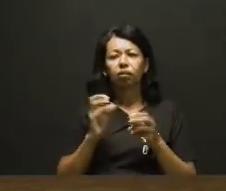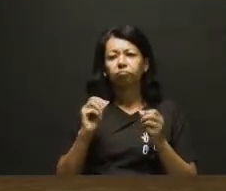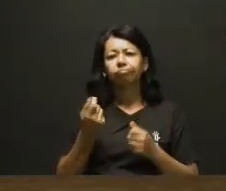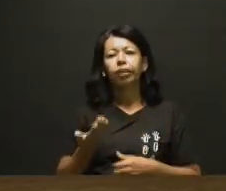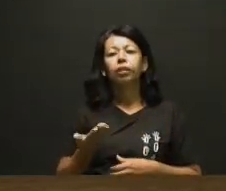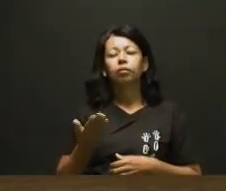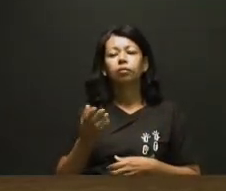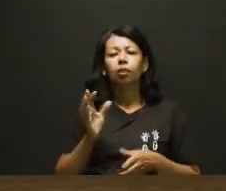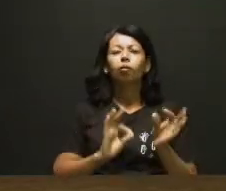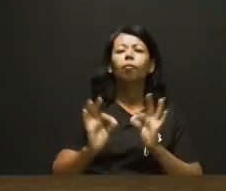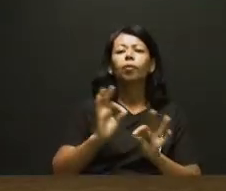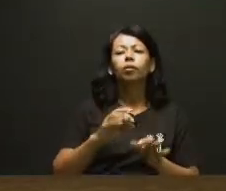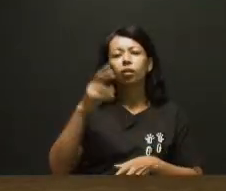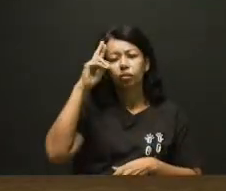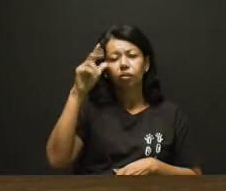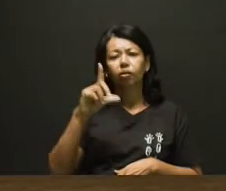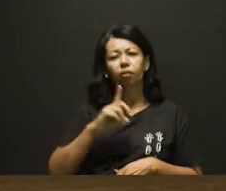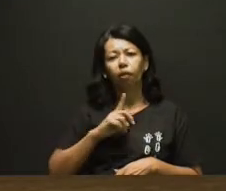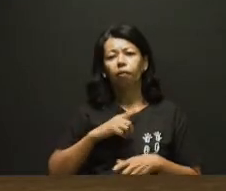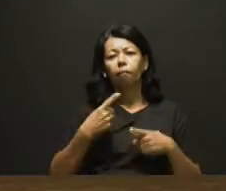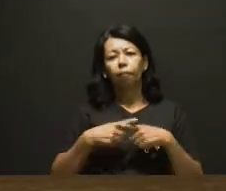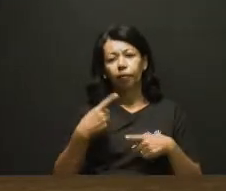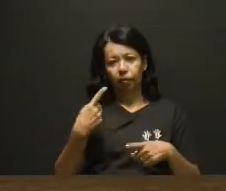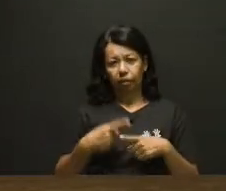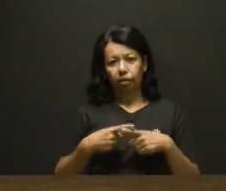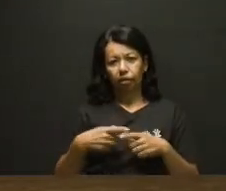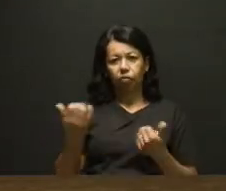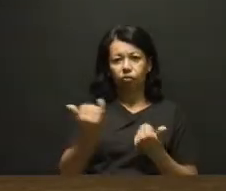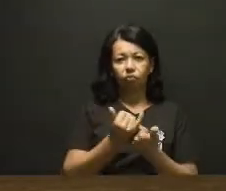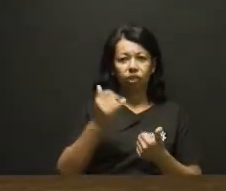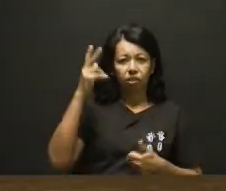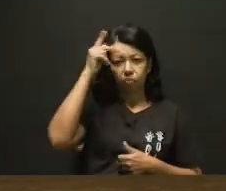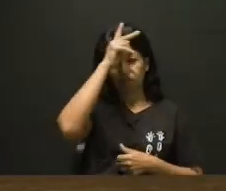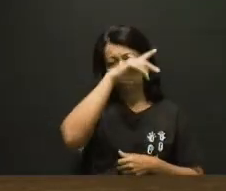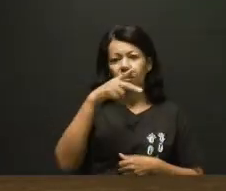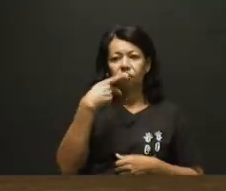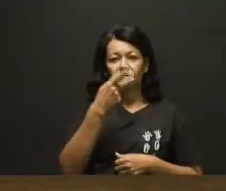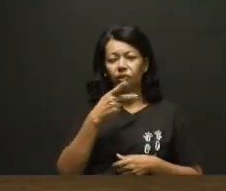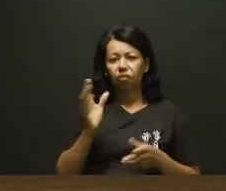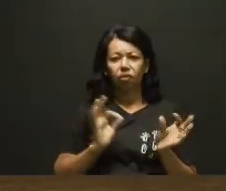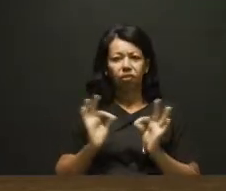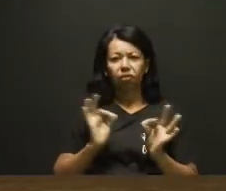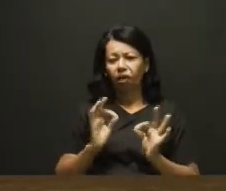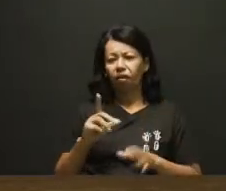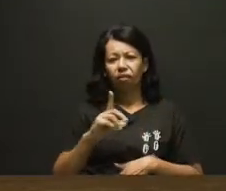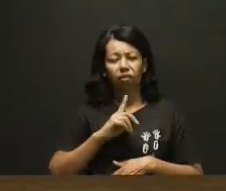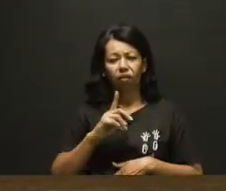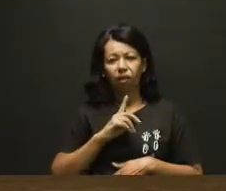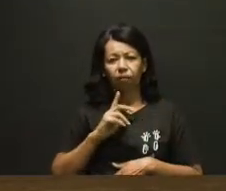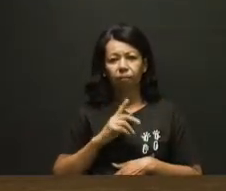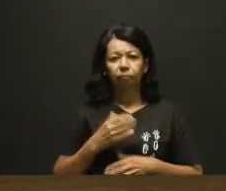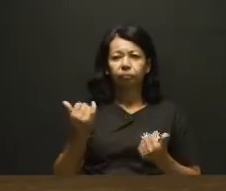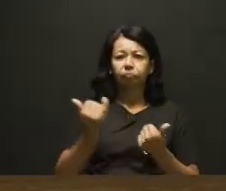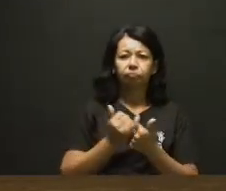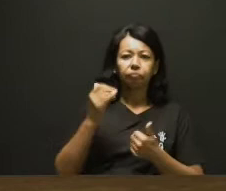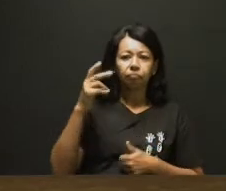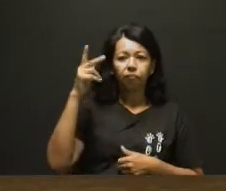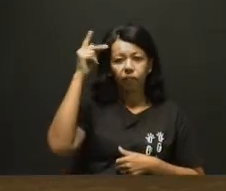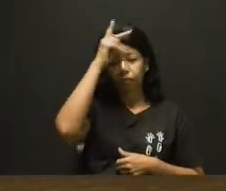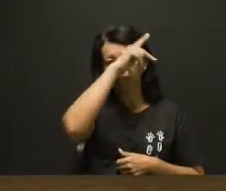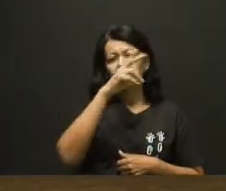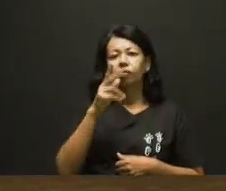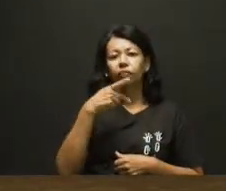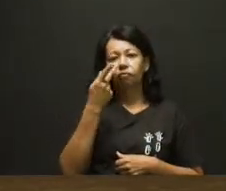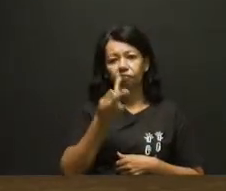o projeto que o senhor te porque o senhor o senhor vice prefeito falou que pode concluir pode concluir se o vice-prefeito vou dar nomes